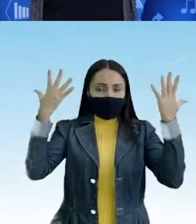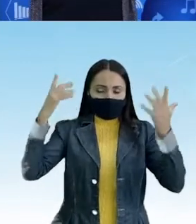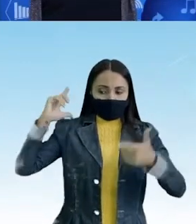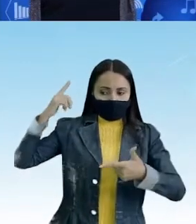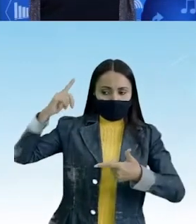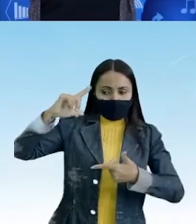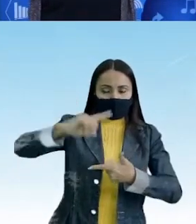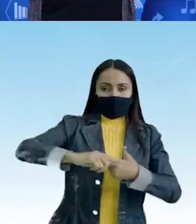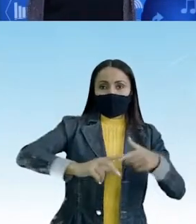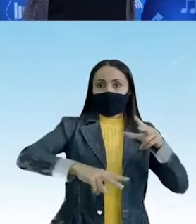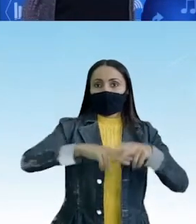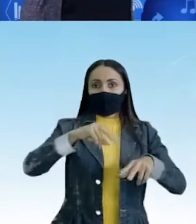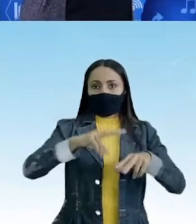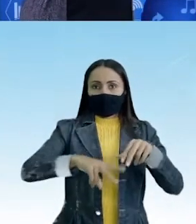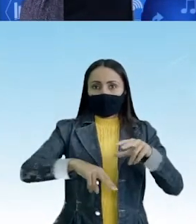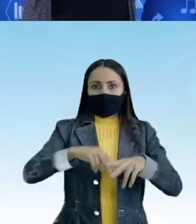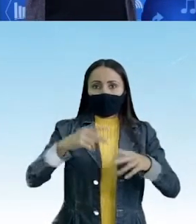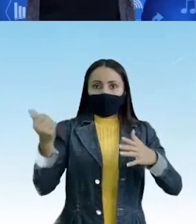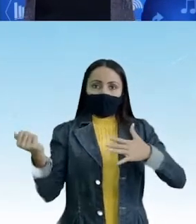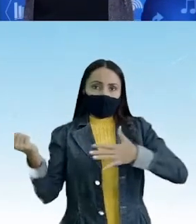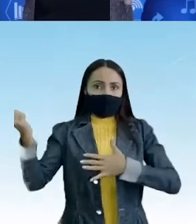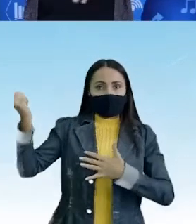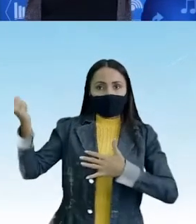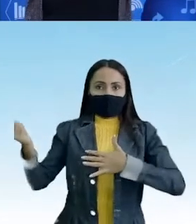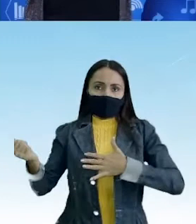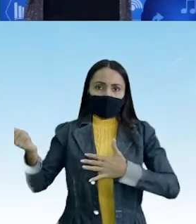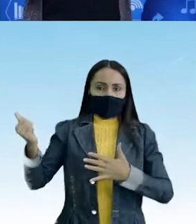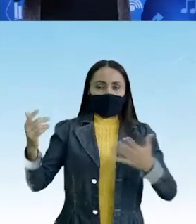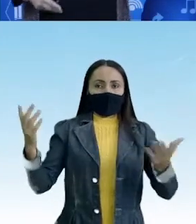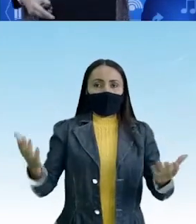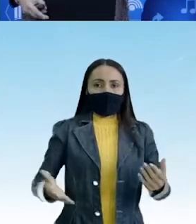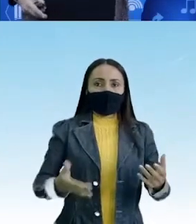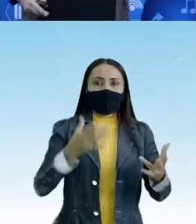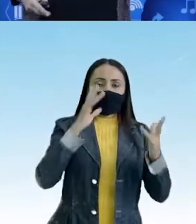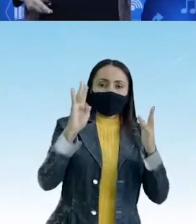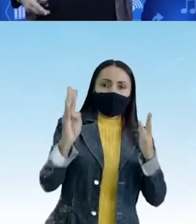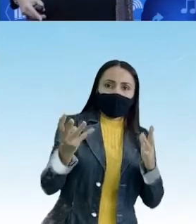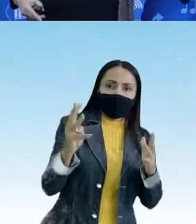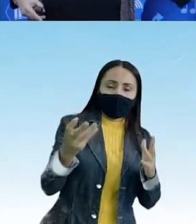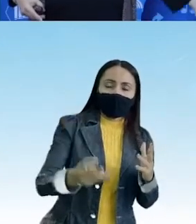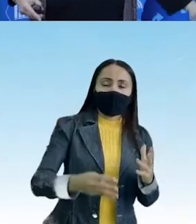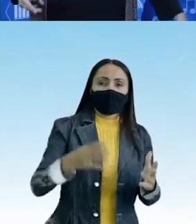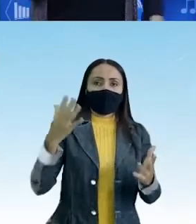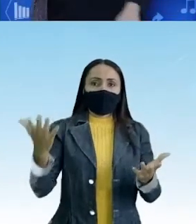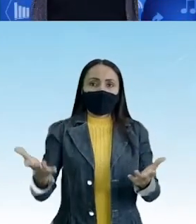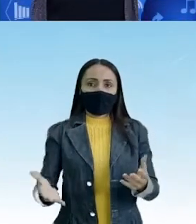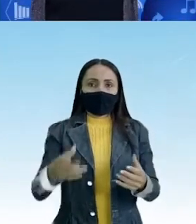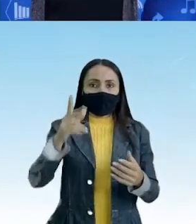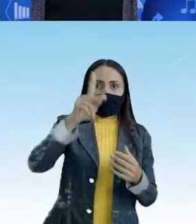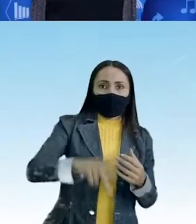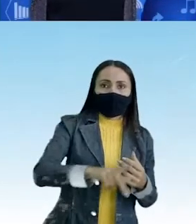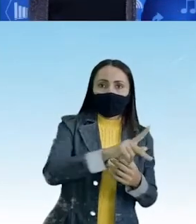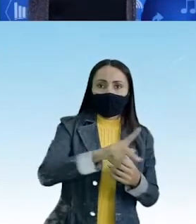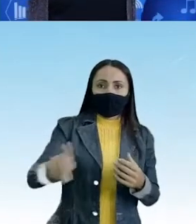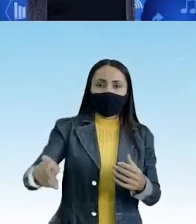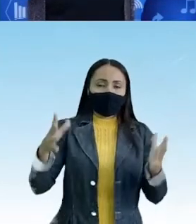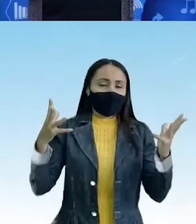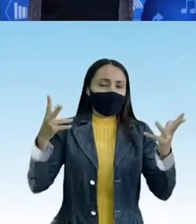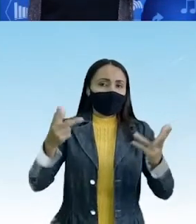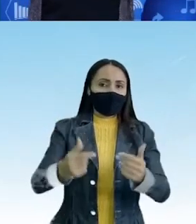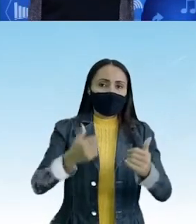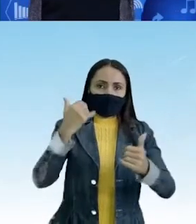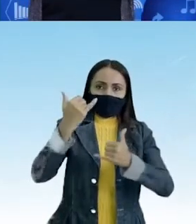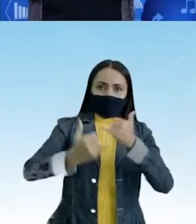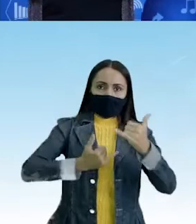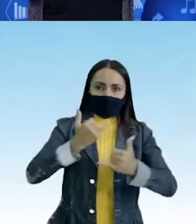que eu dancei tanto. Mãe da noiva, a noiva, o padre, o noivo fujão, todas essas brincadeiras